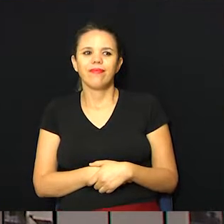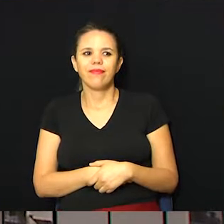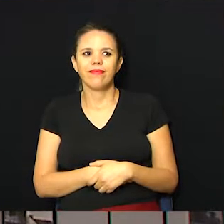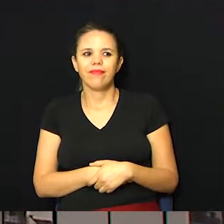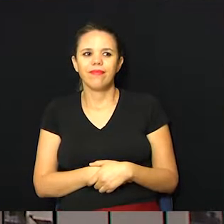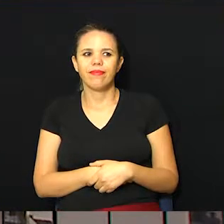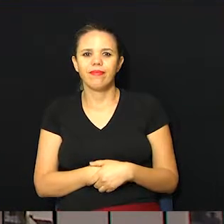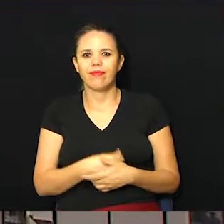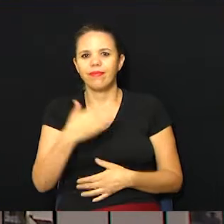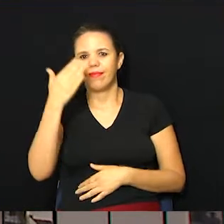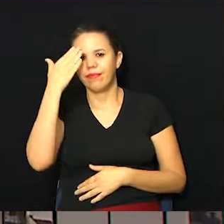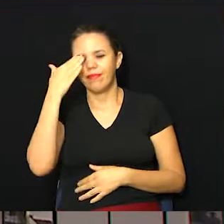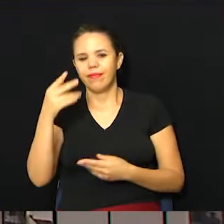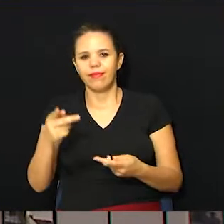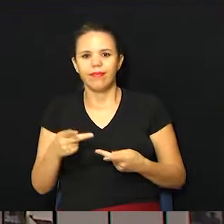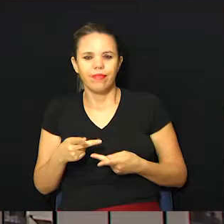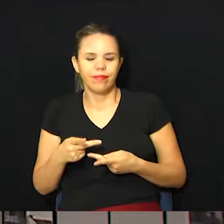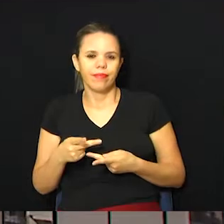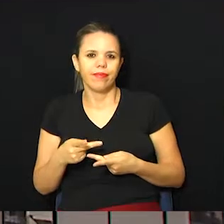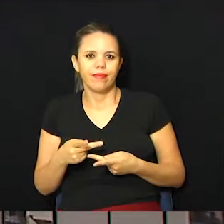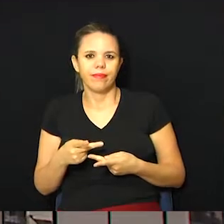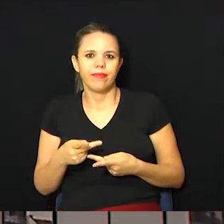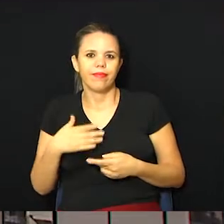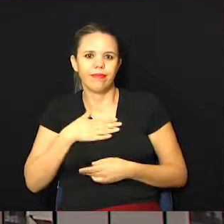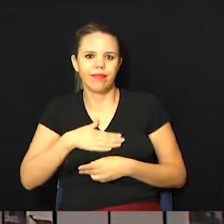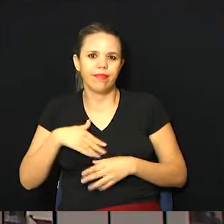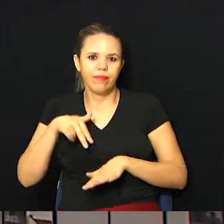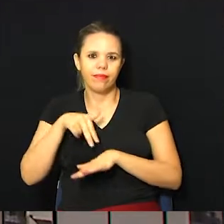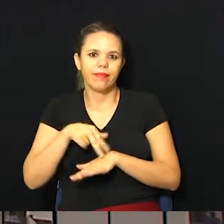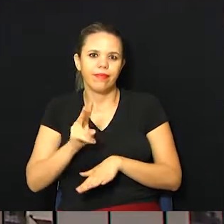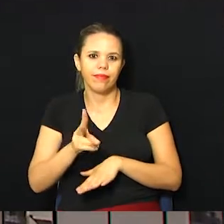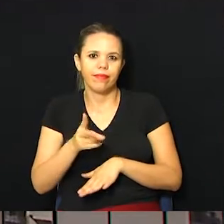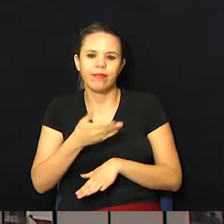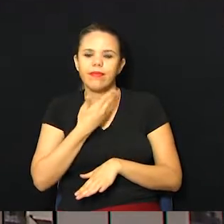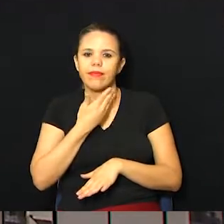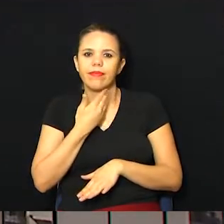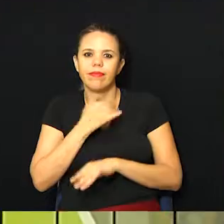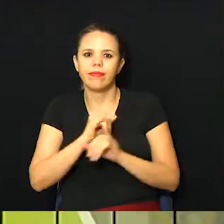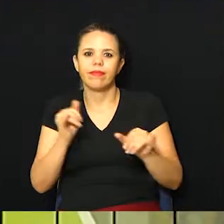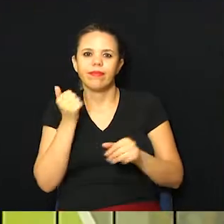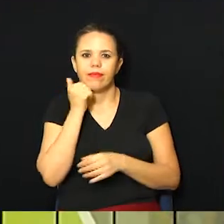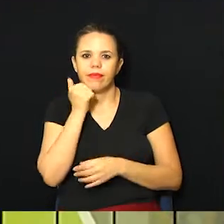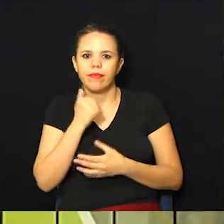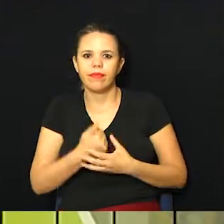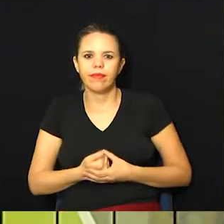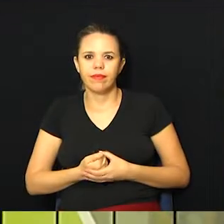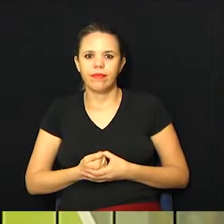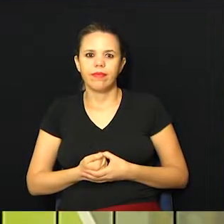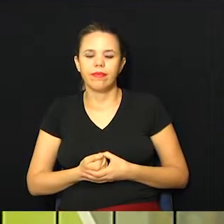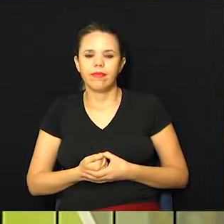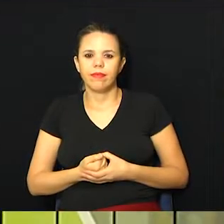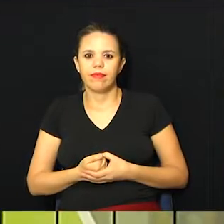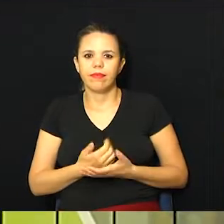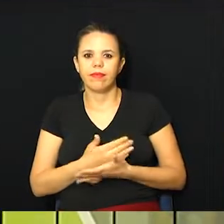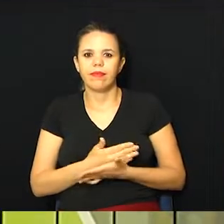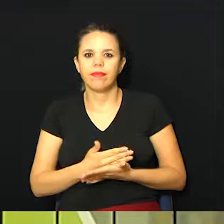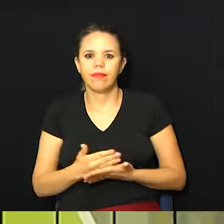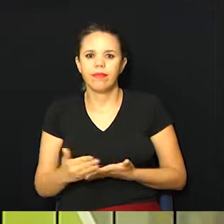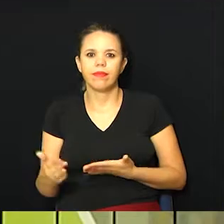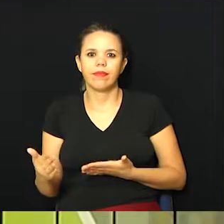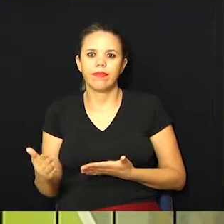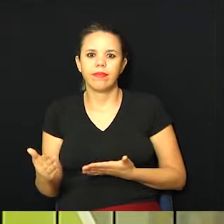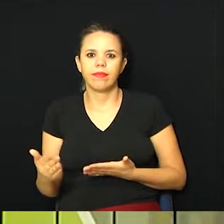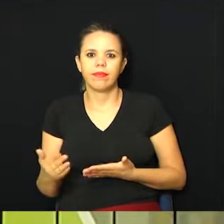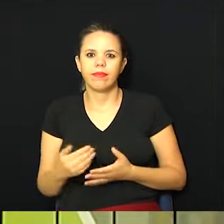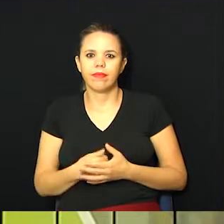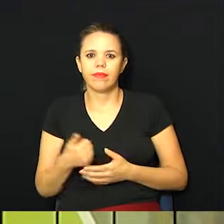Eu que agradeço o convite, é um prazer estar aqui, é sempre bom a gente poder falar de ciência. Comandante, vamos começar do começo, como se